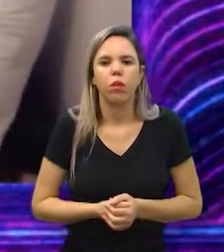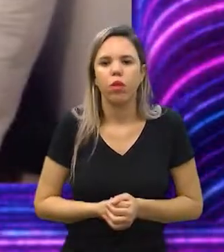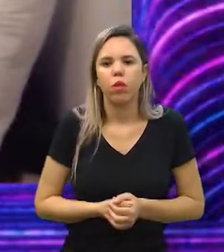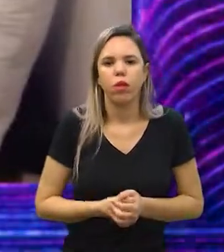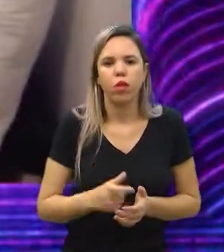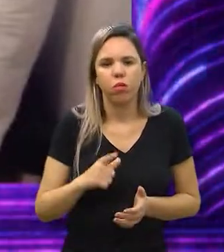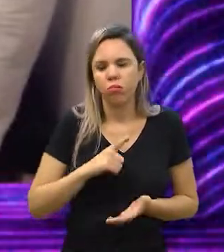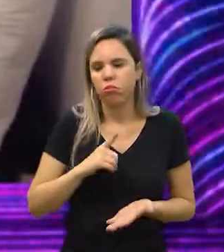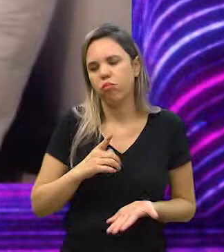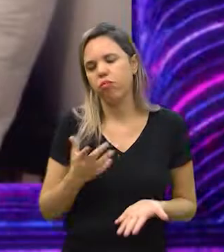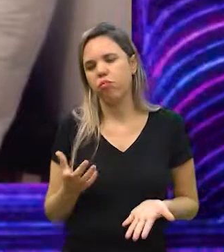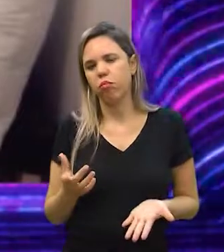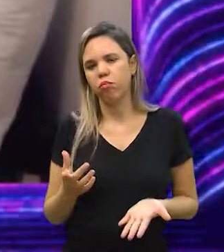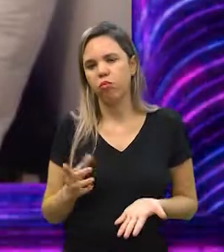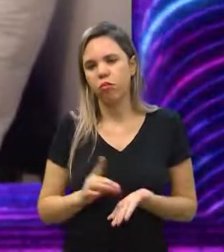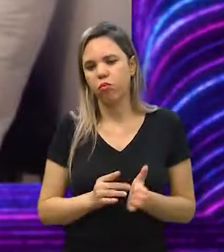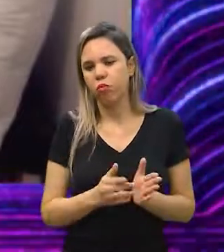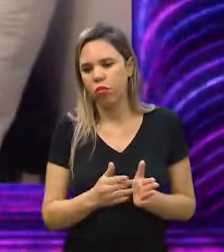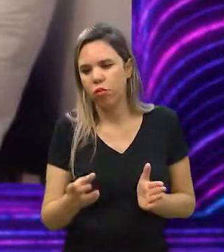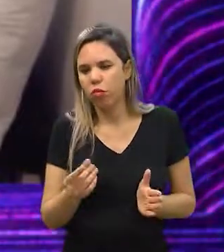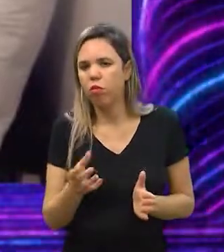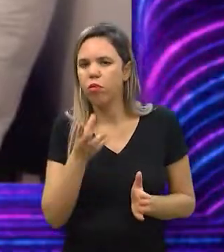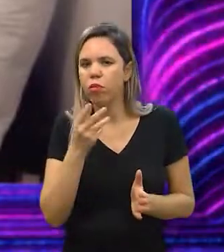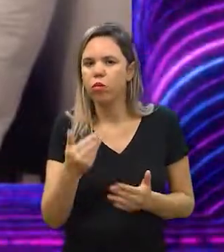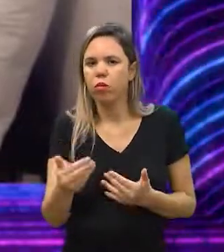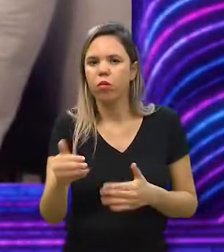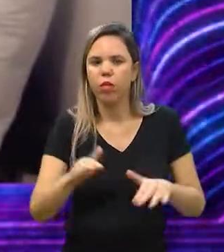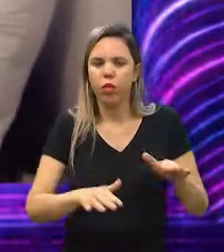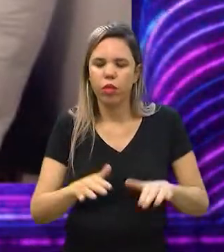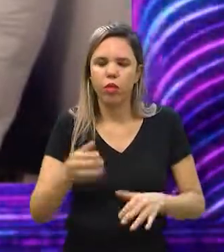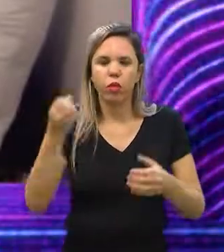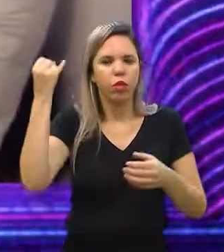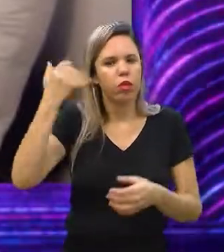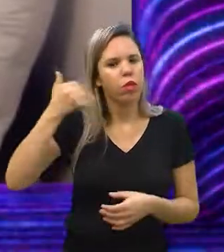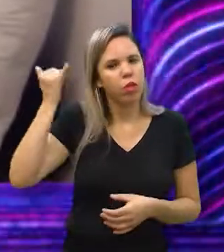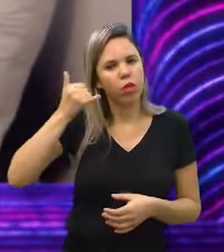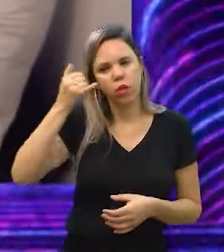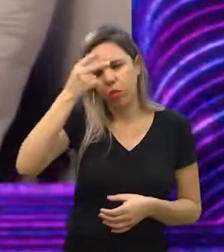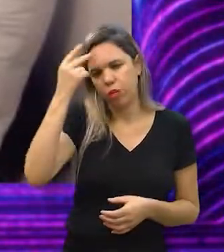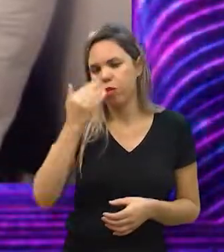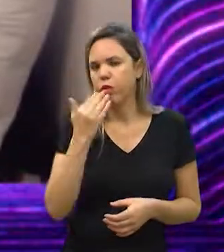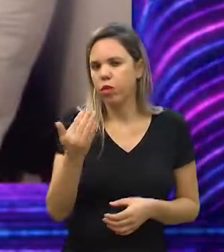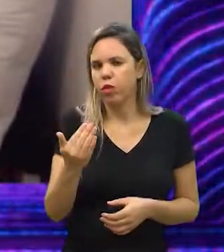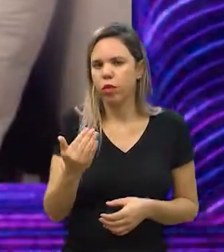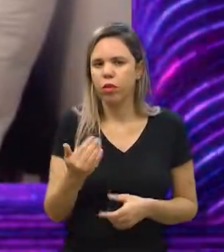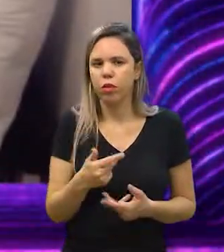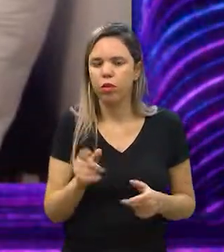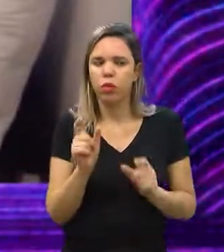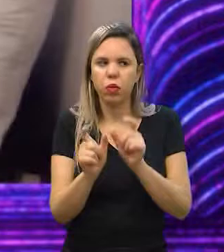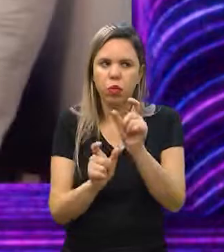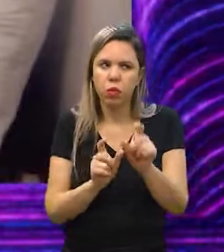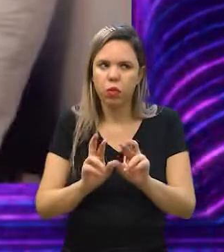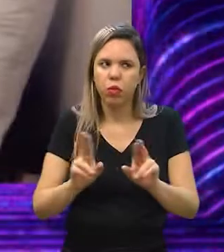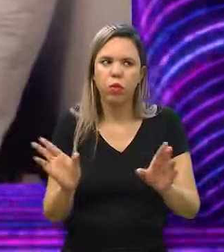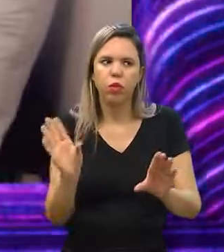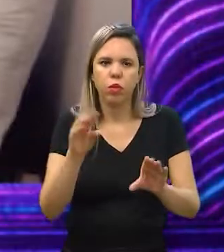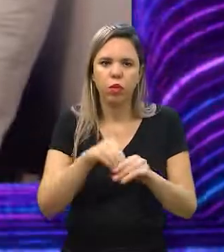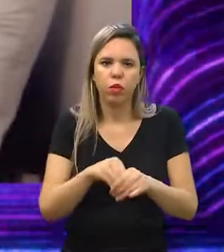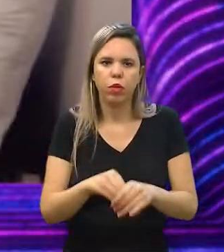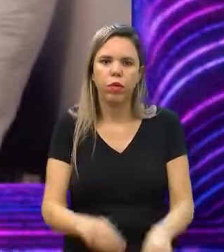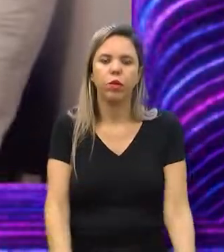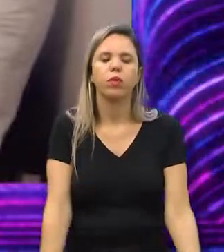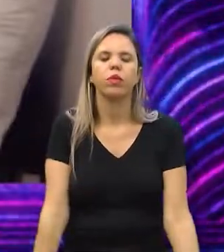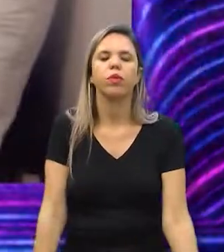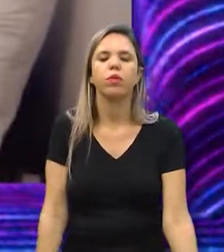assim, né? Tenho ficções mais longas, tenho, às vezes, algum conto que alguém me pediu, alguma palavra, né,